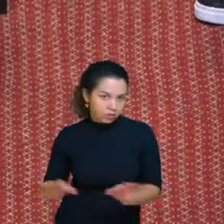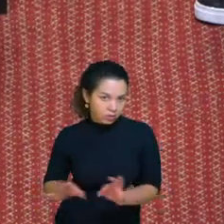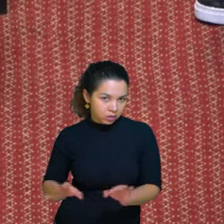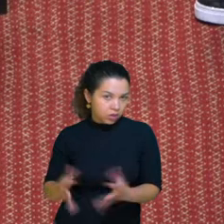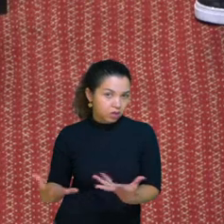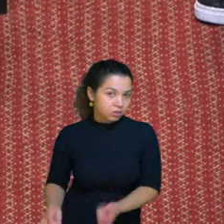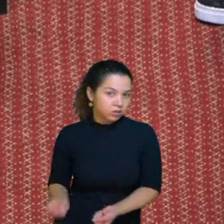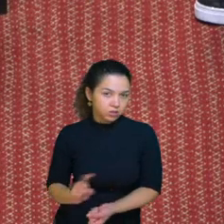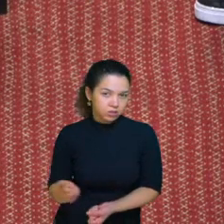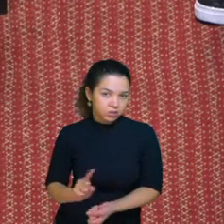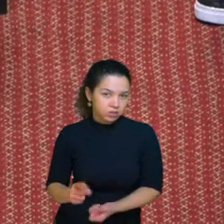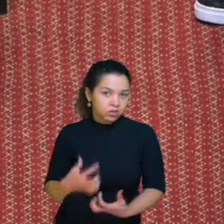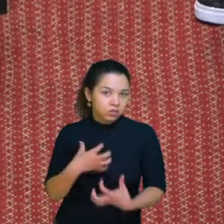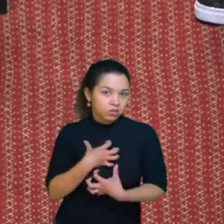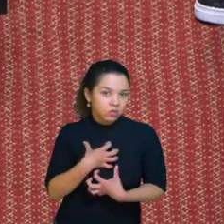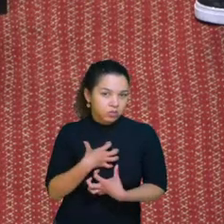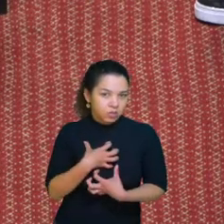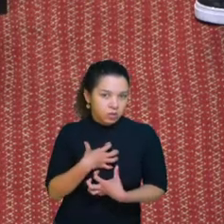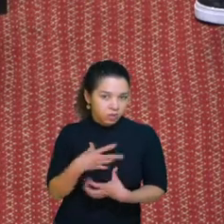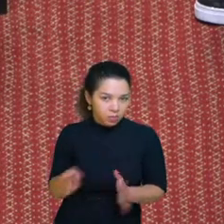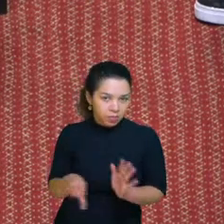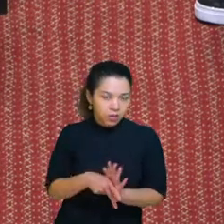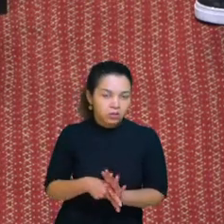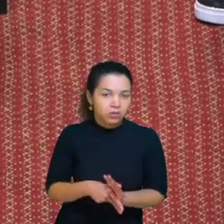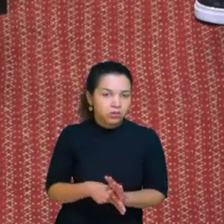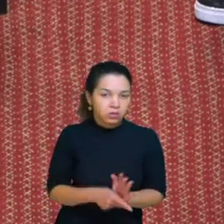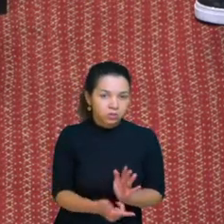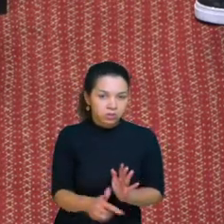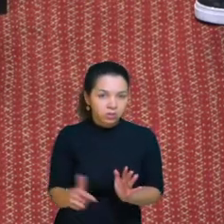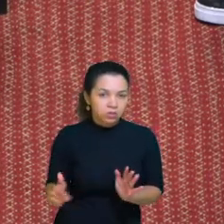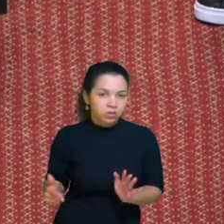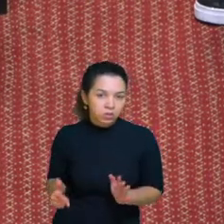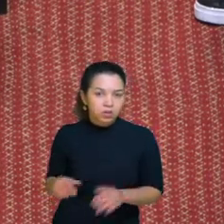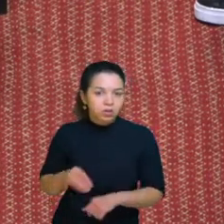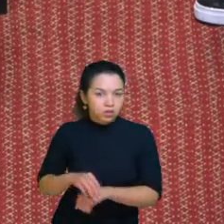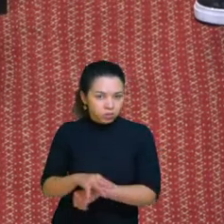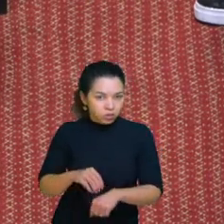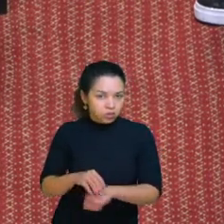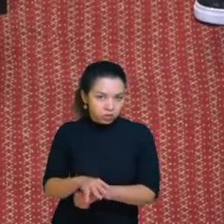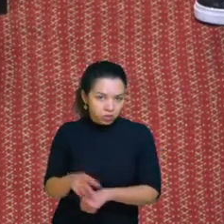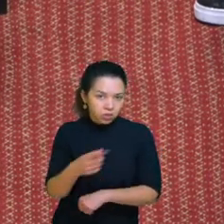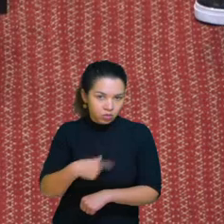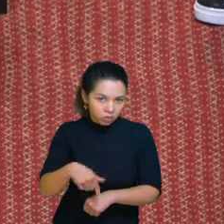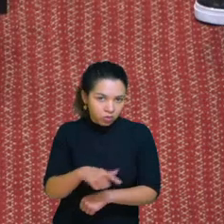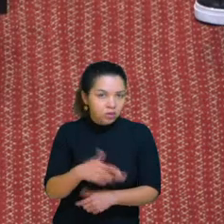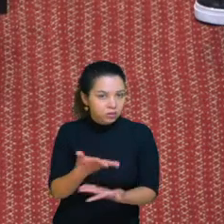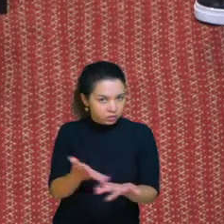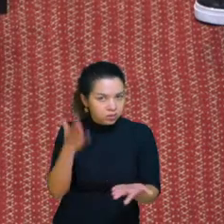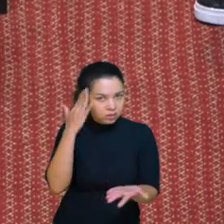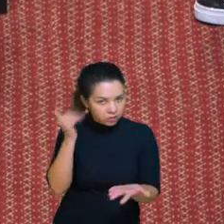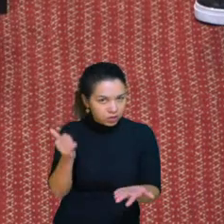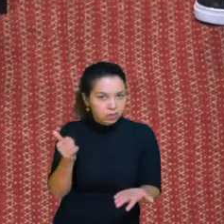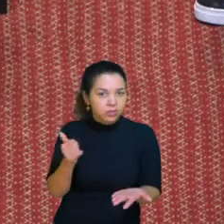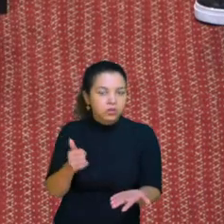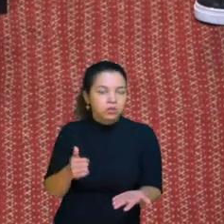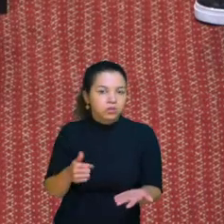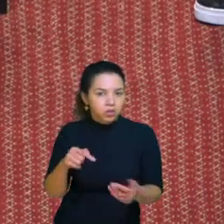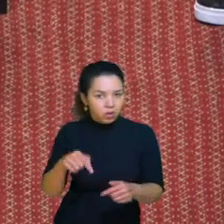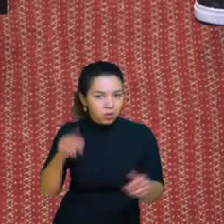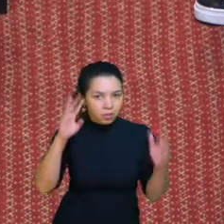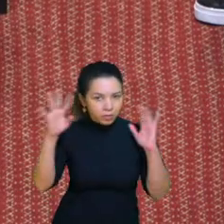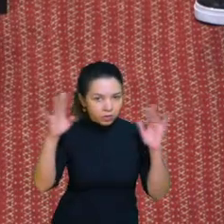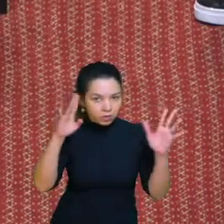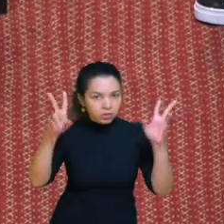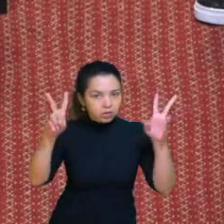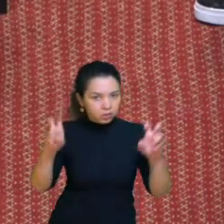sentimento de pertencimento não acontece então eh São sugestões que a gente tá dando e a gente sabe que você nós estamos aqui pensando sobre